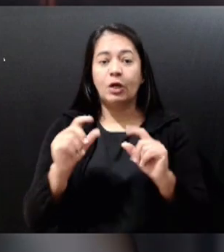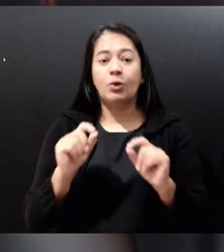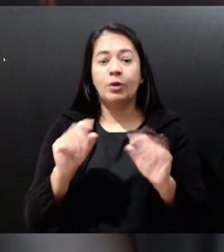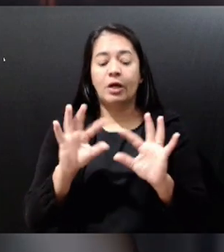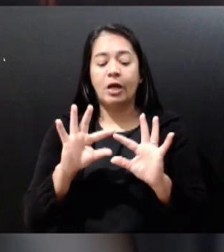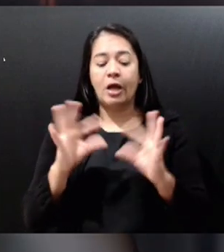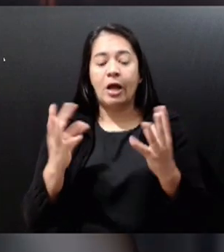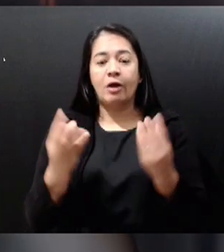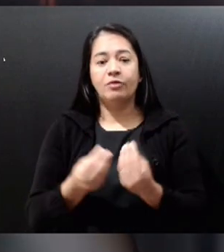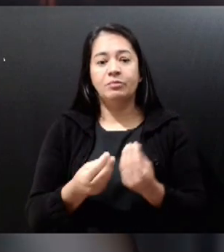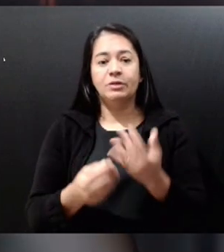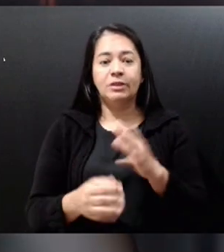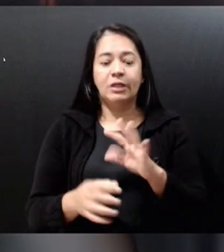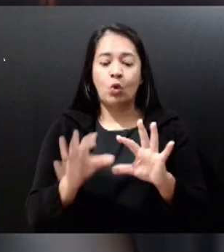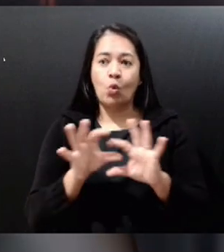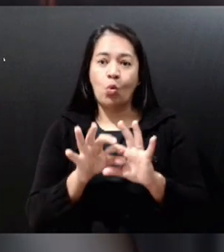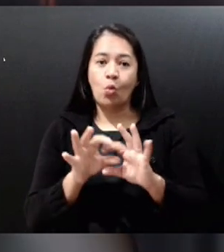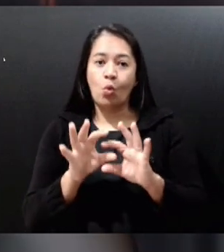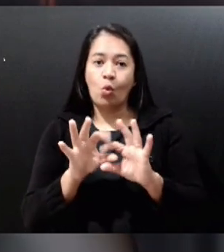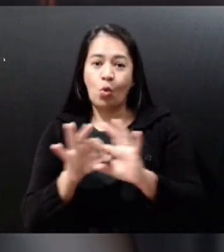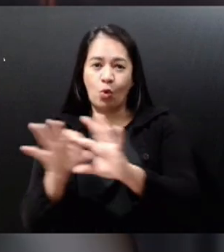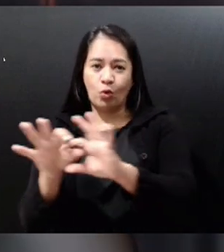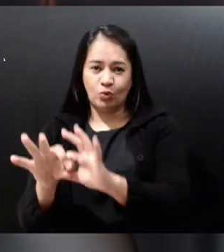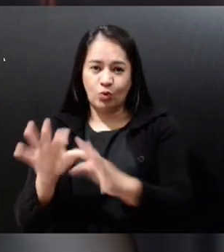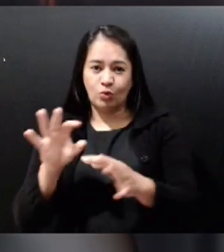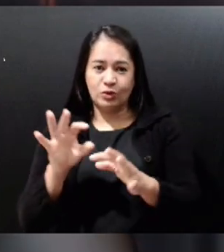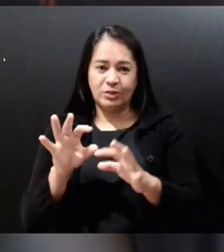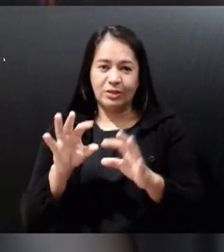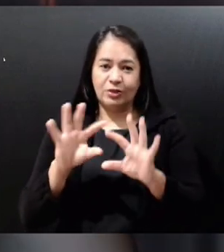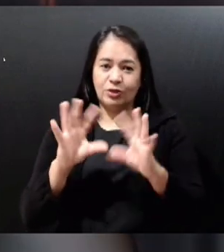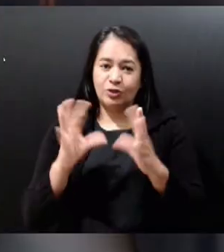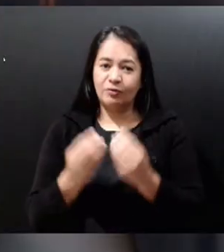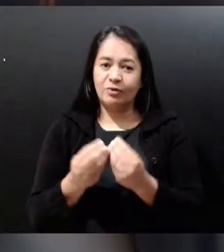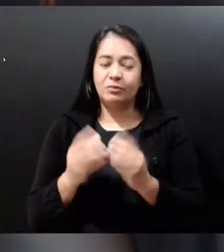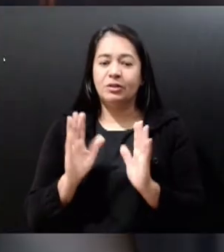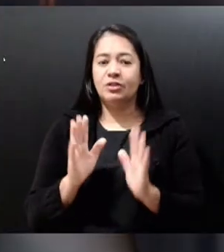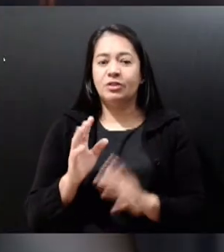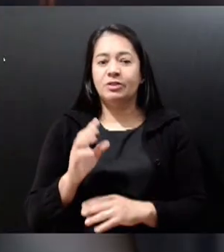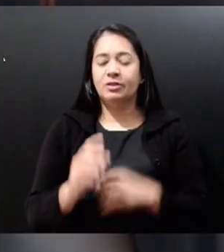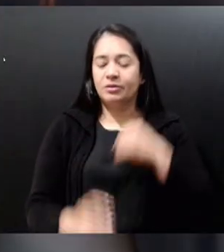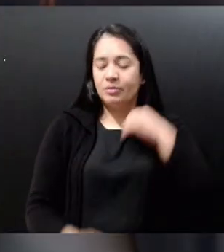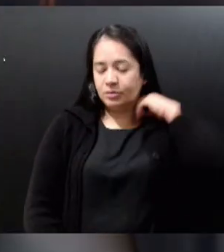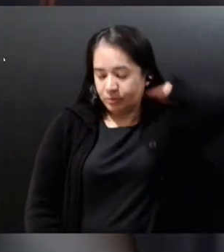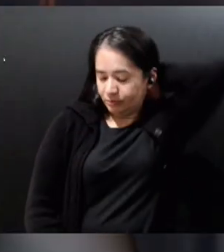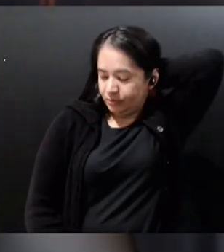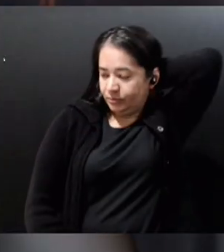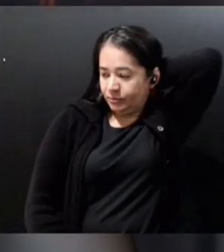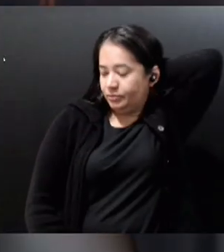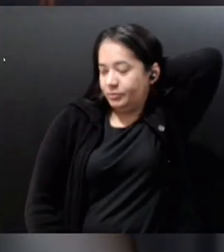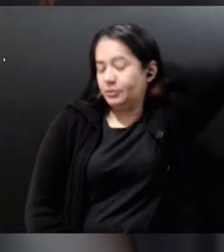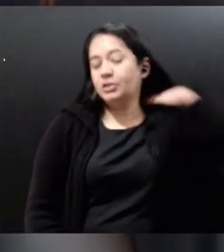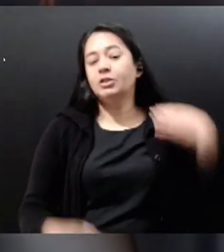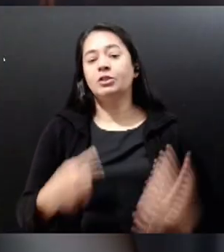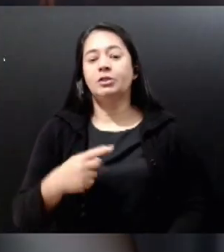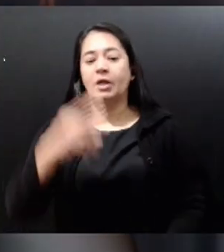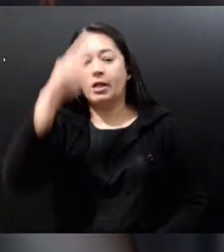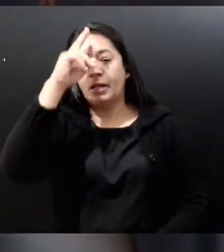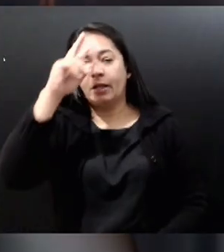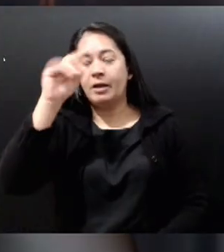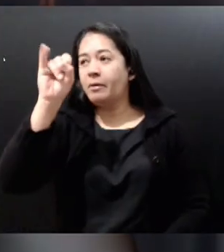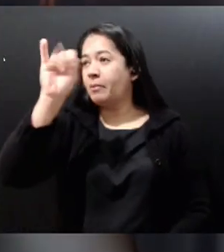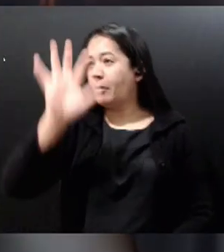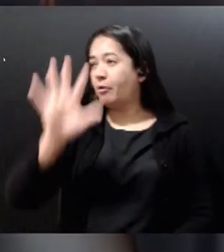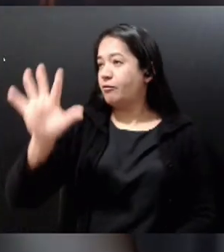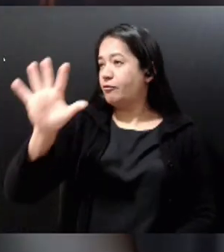ele foi muito idealizado, né? A gente fica Uhum. com aquela imagem da Sagrada Família, Sim. José, Maria e Jesus, e